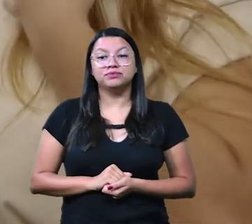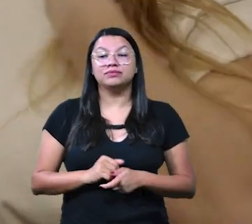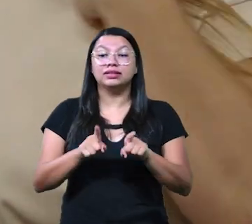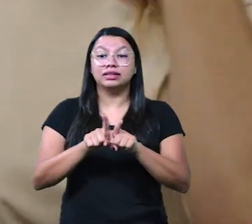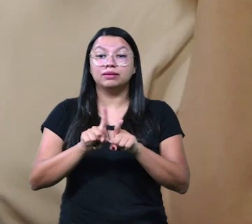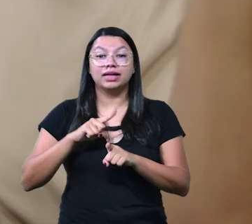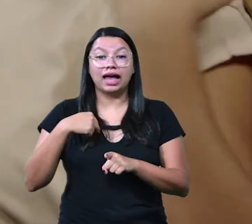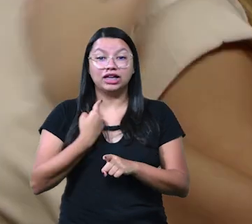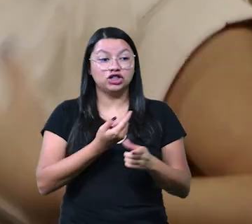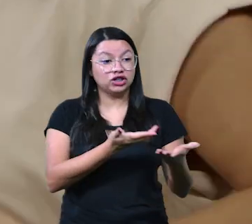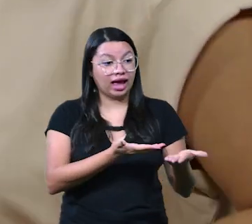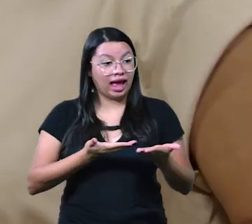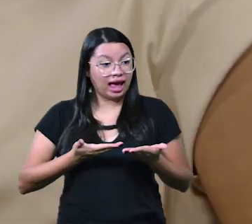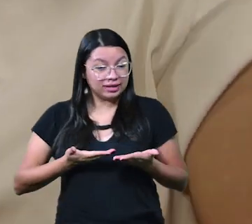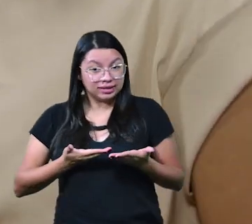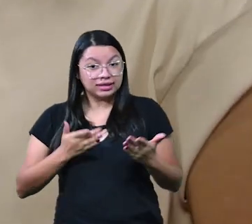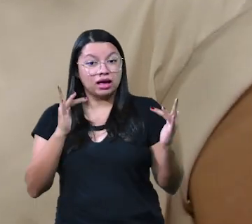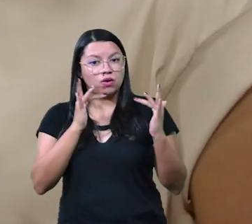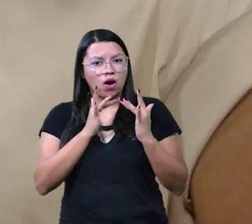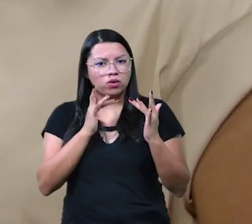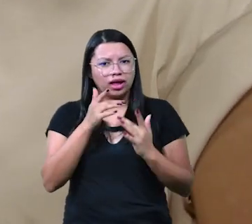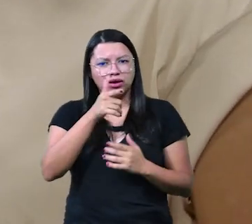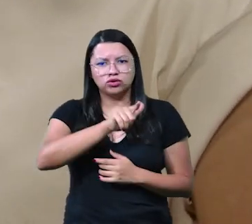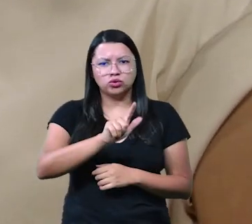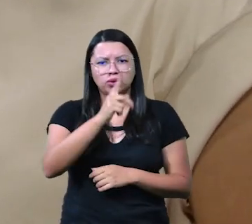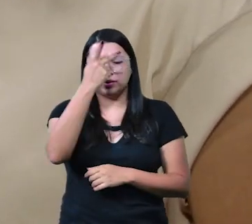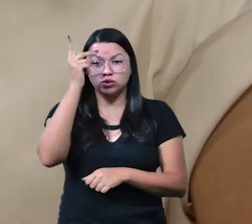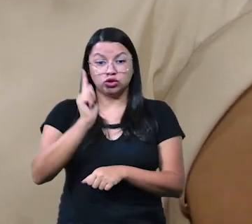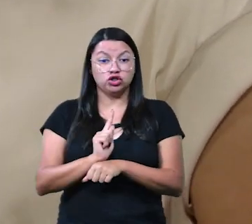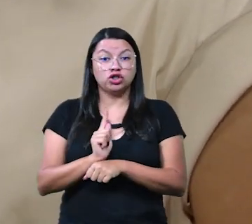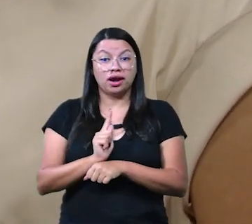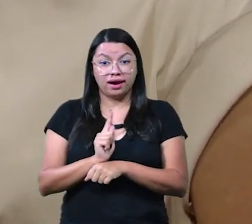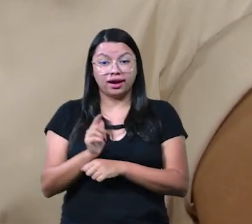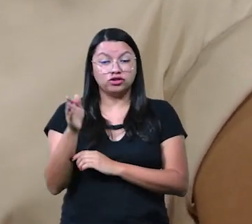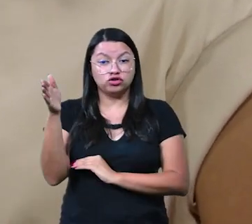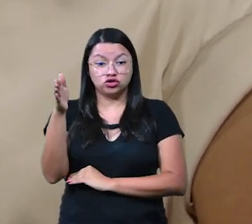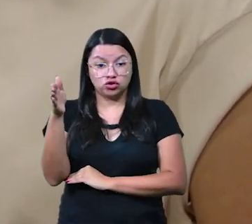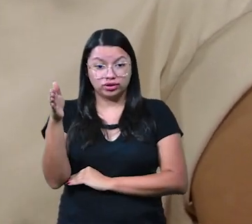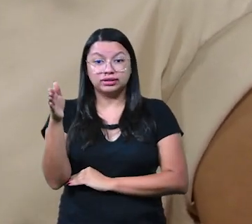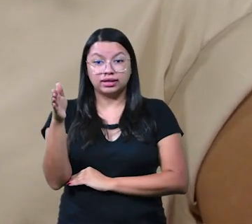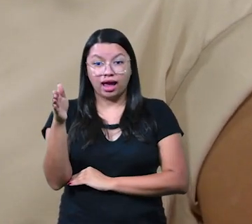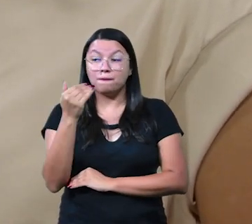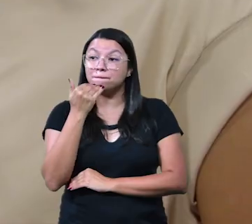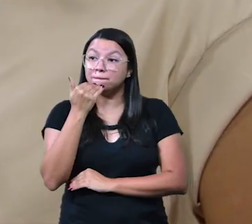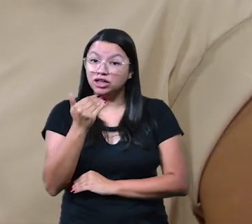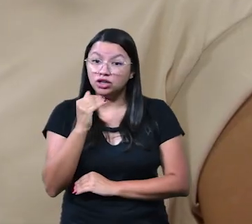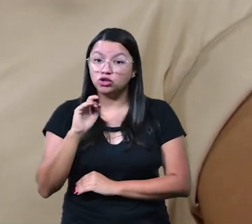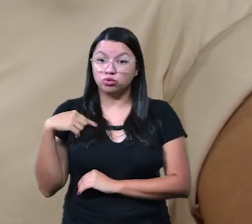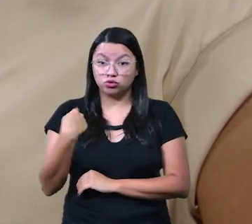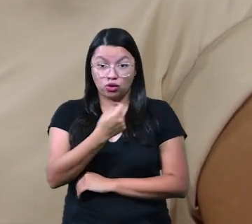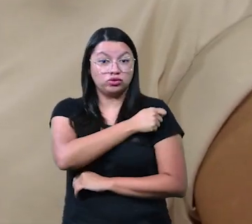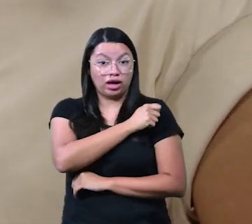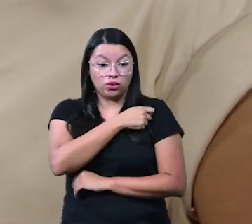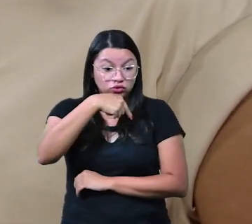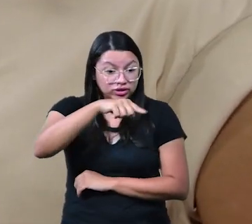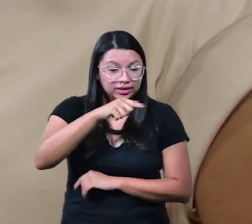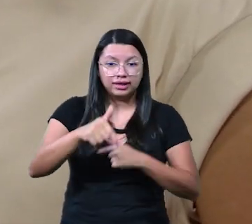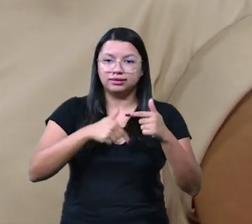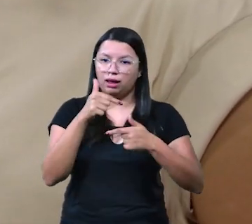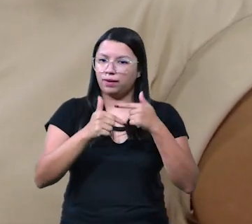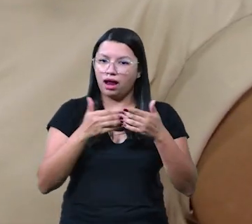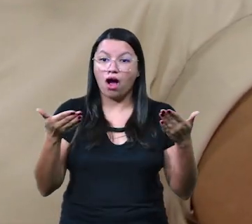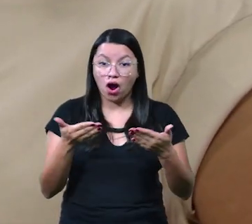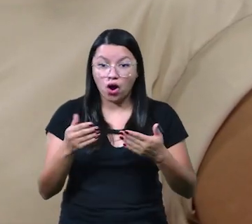gente recebe contatos dos gerentes de hotéis demandando os nossos meninos, né, os nossos estudantes, para atuarem lá. Hoje a gente